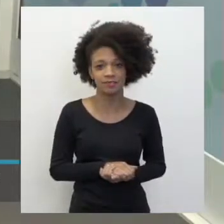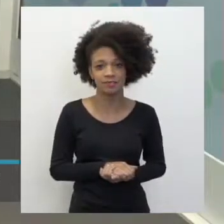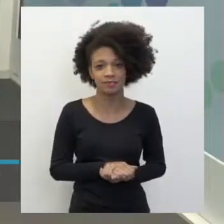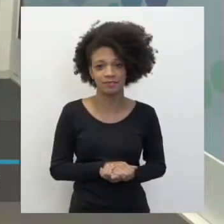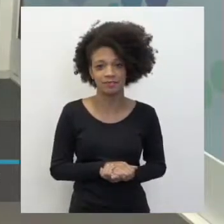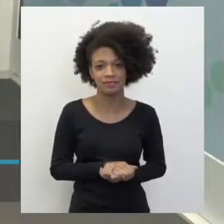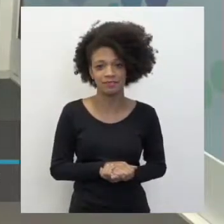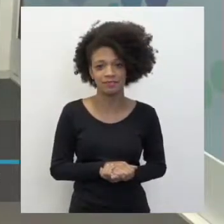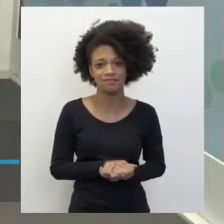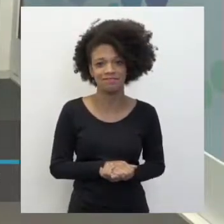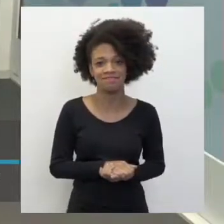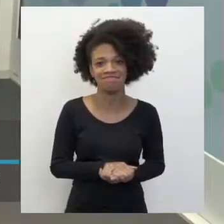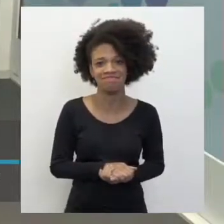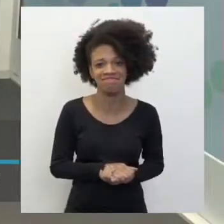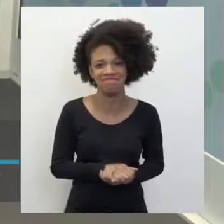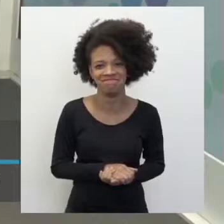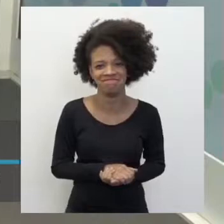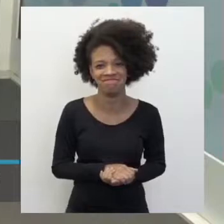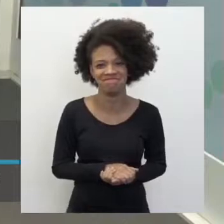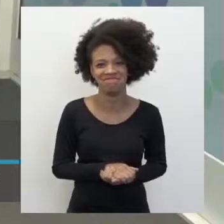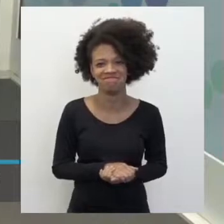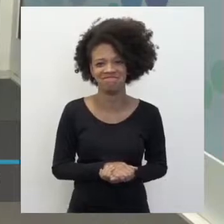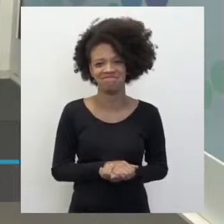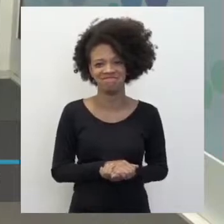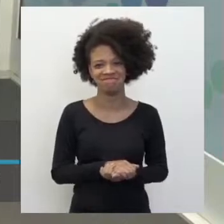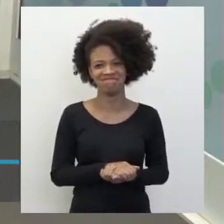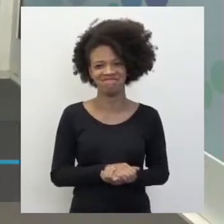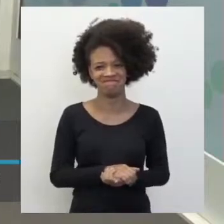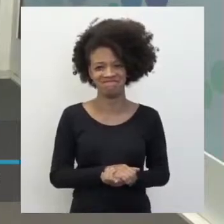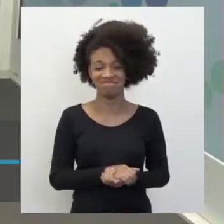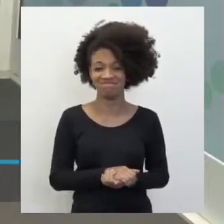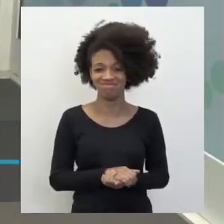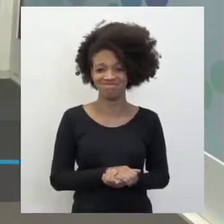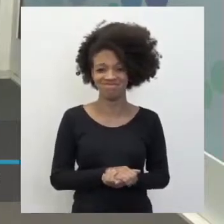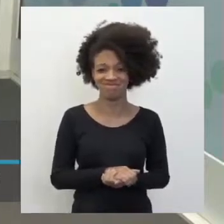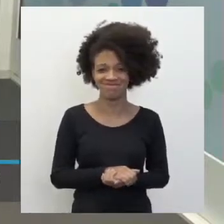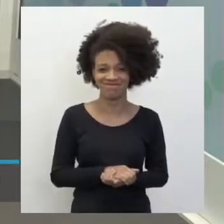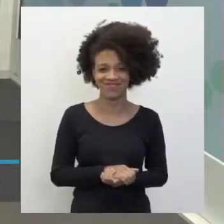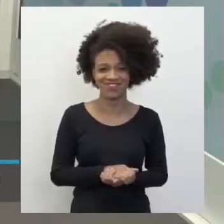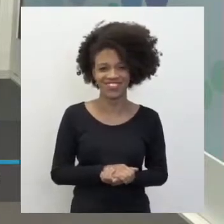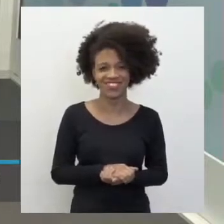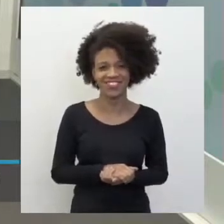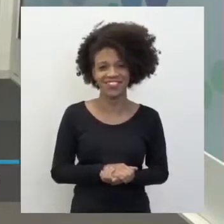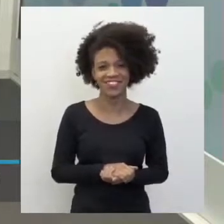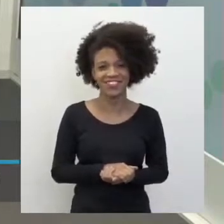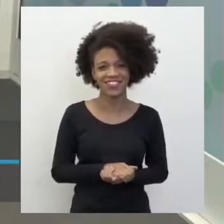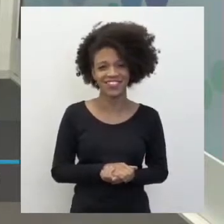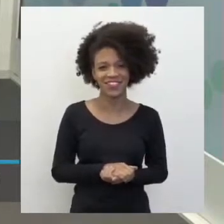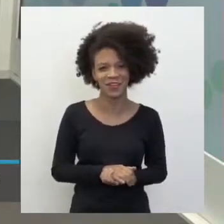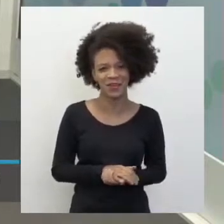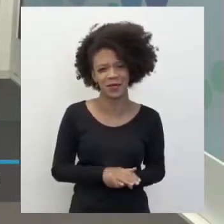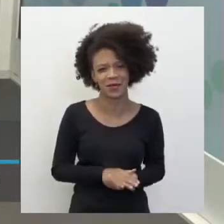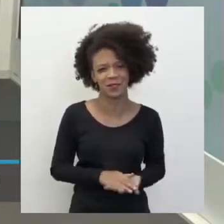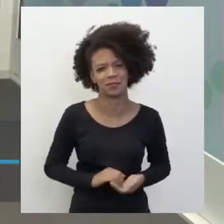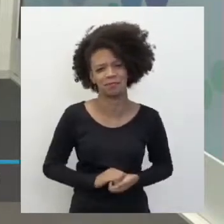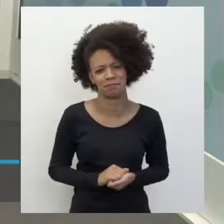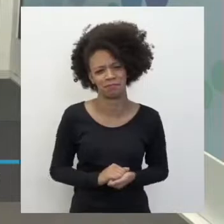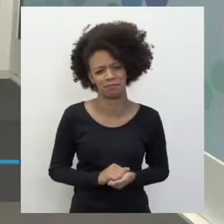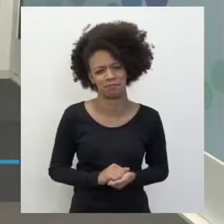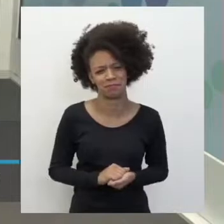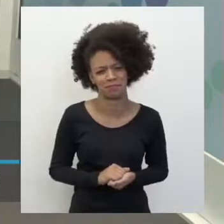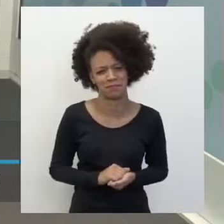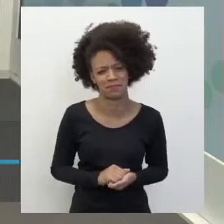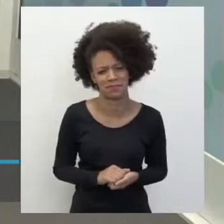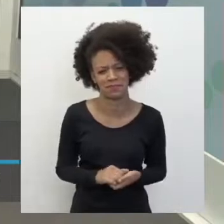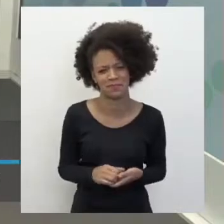importante conhecer contos de diversas culturas, se você não conseguir pegar de nenhum aluno, né? Sim, para conhecer a